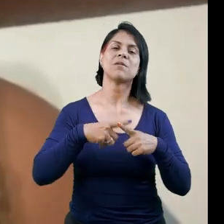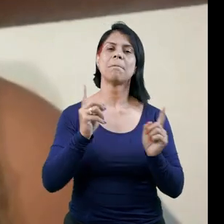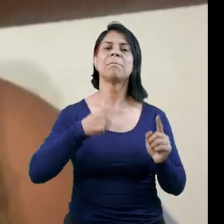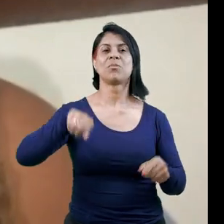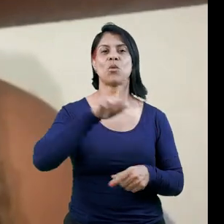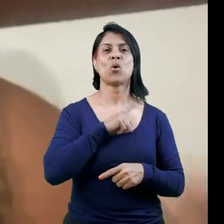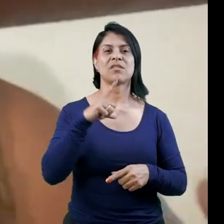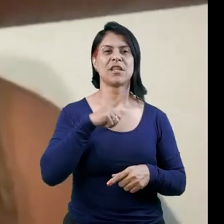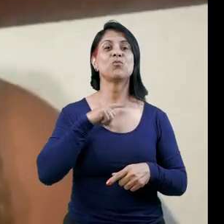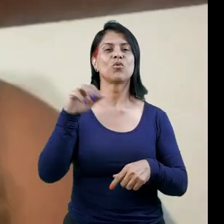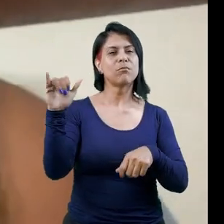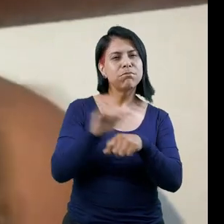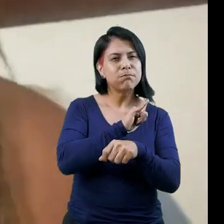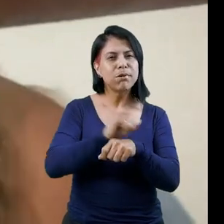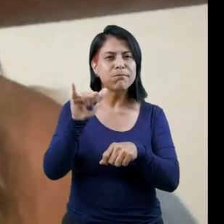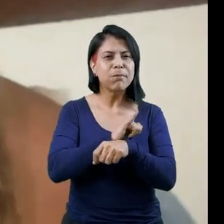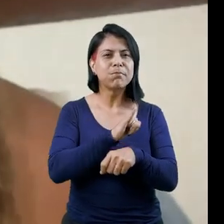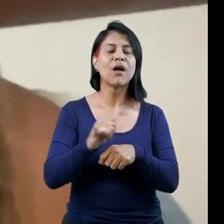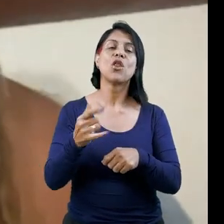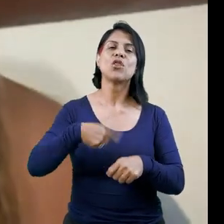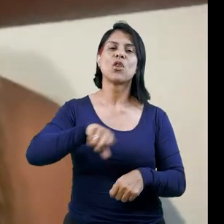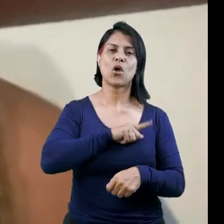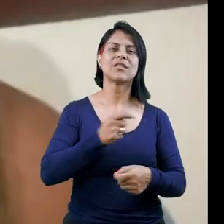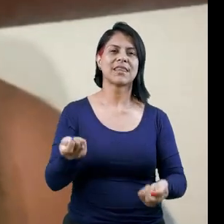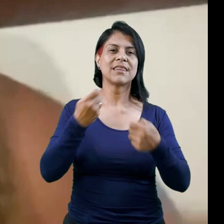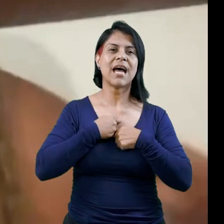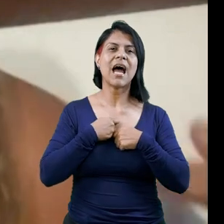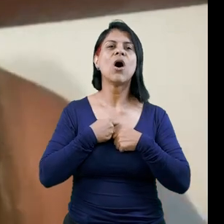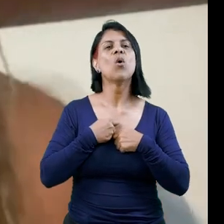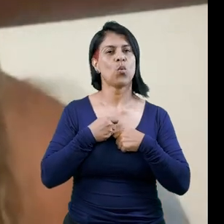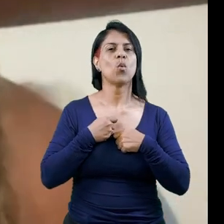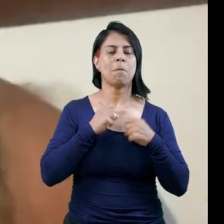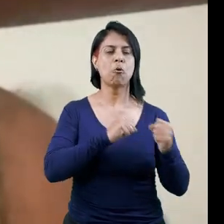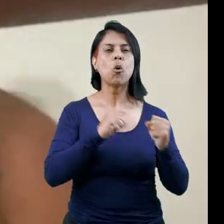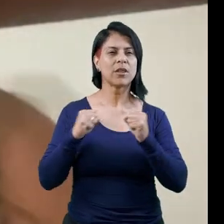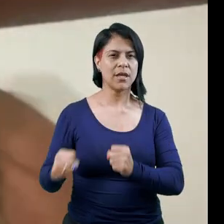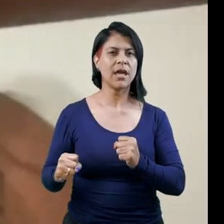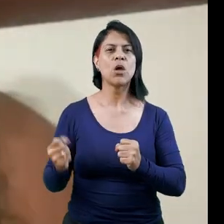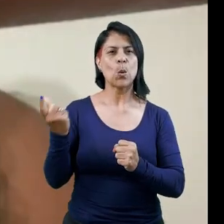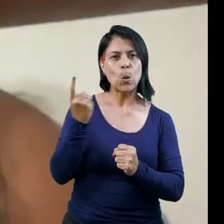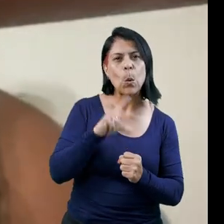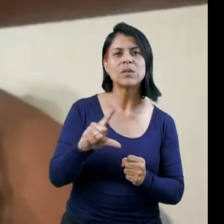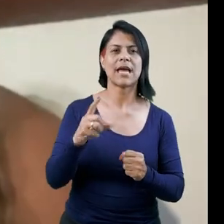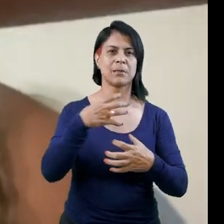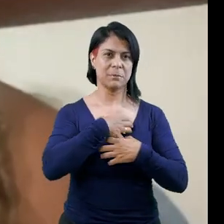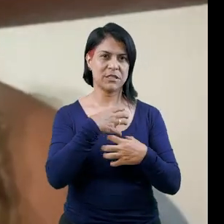a própria habilidade em nós de nos alimentarmos, né? Podemos ser